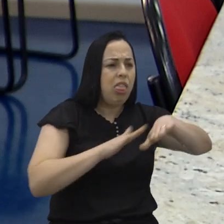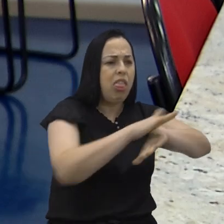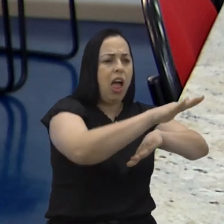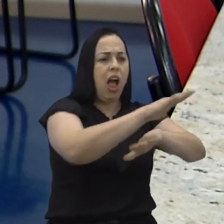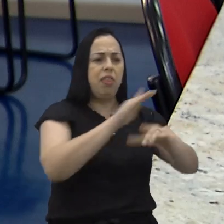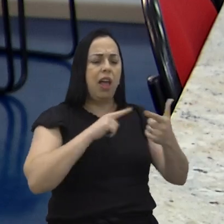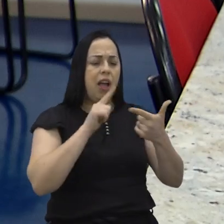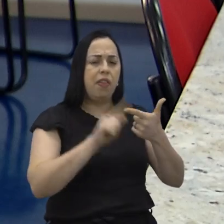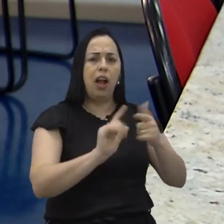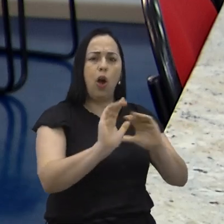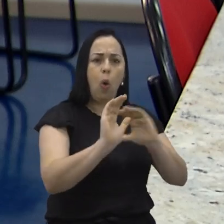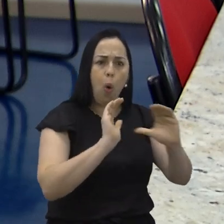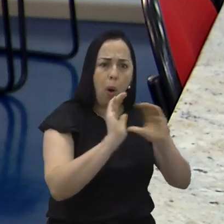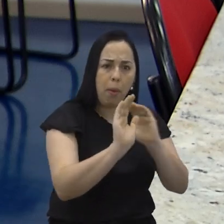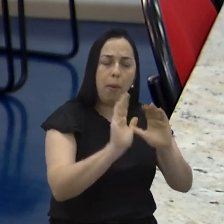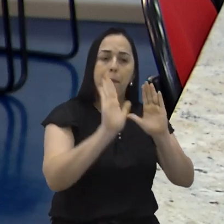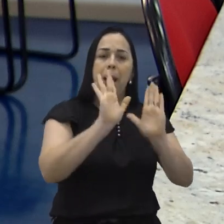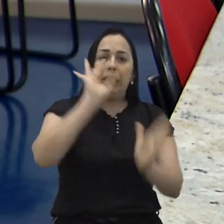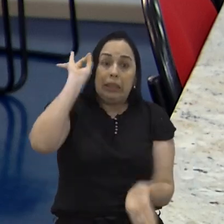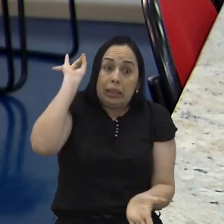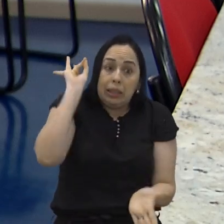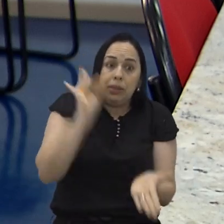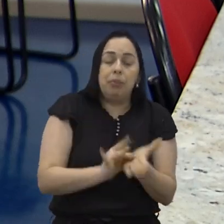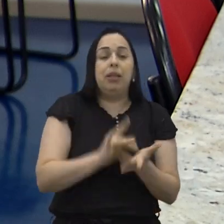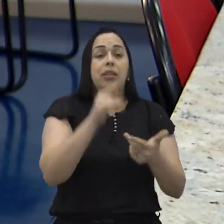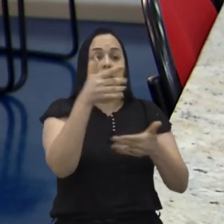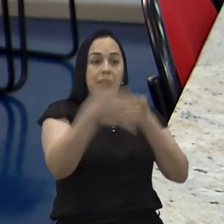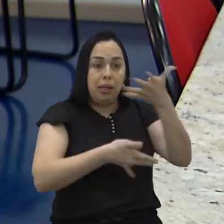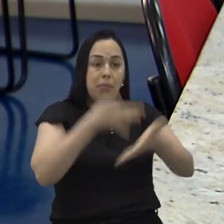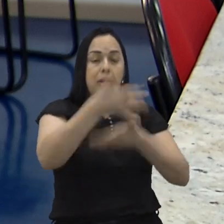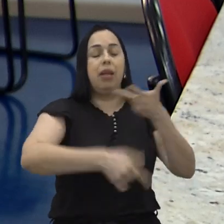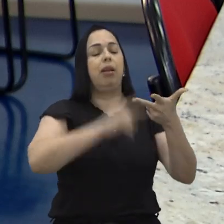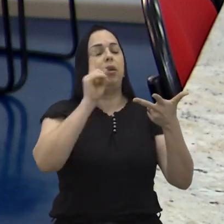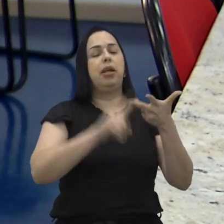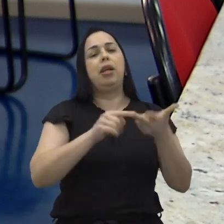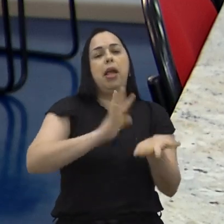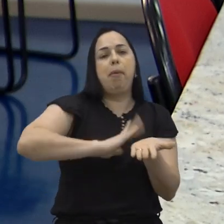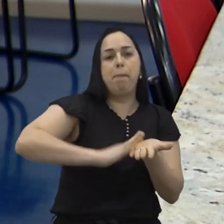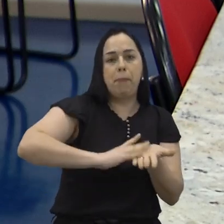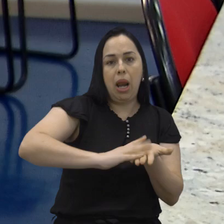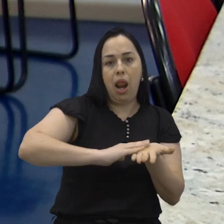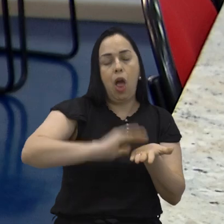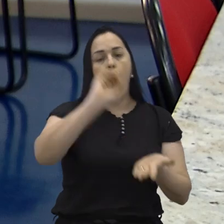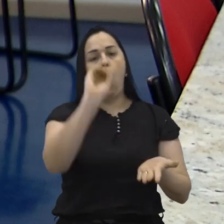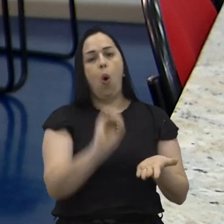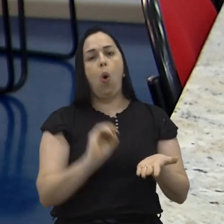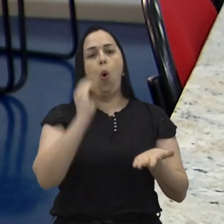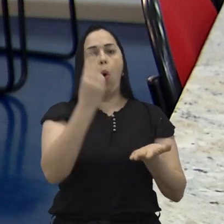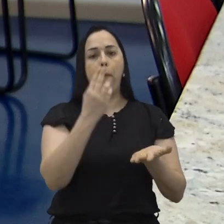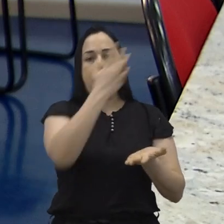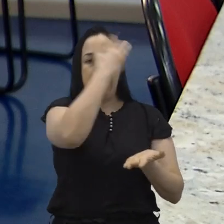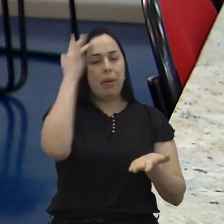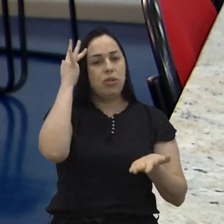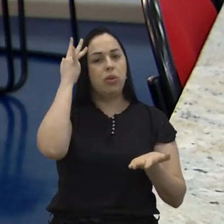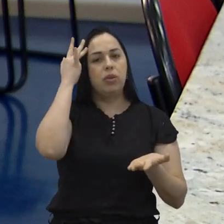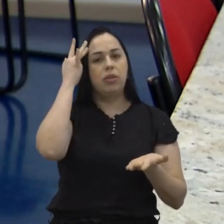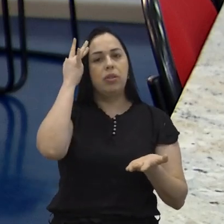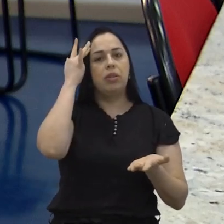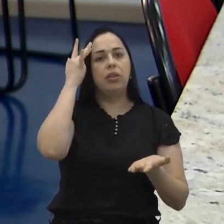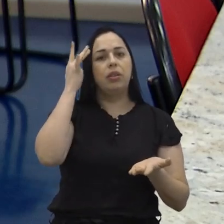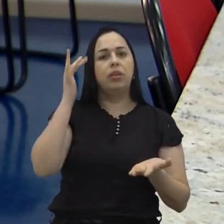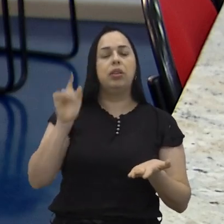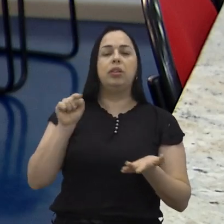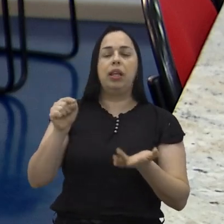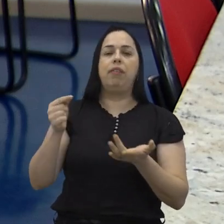comunicação, que pense numa comunicação efetiva em Libras, em Braille, ou para a pessoa que